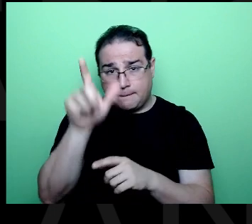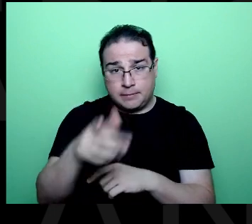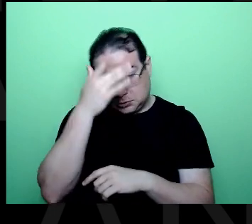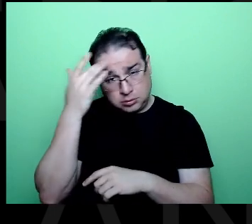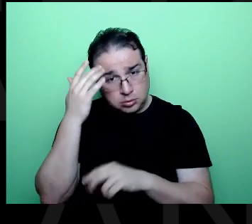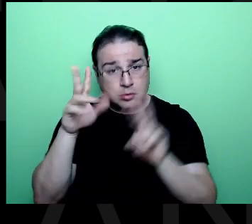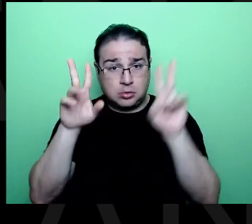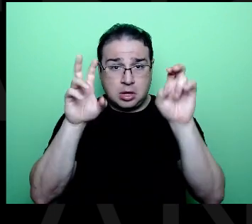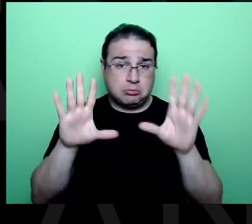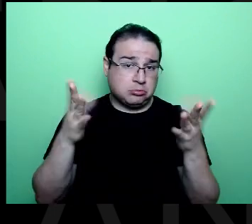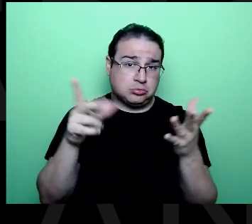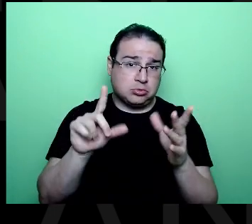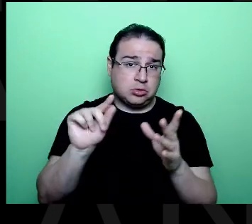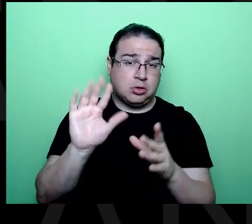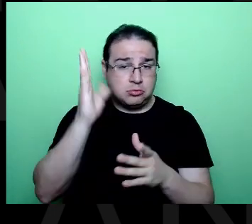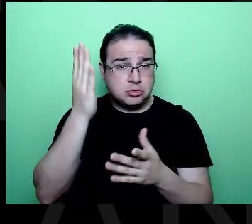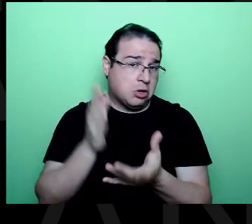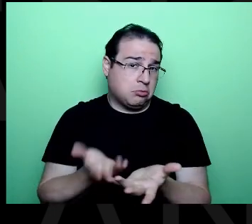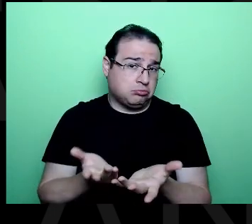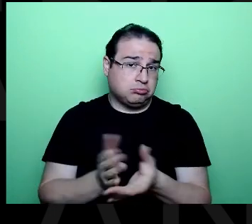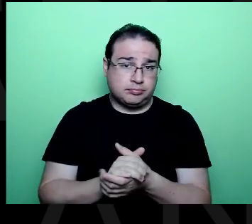o fato